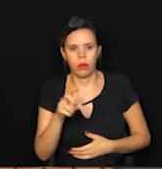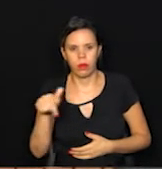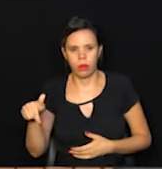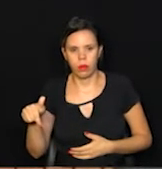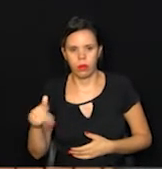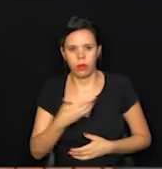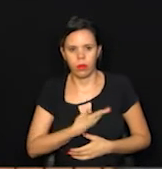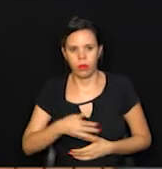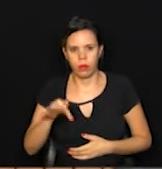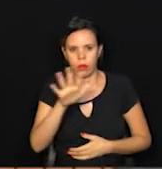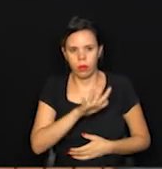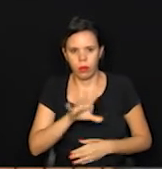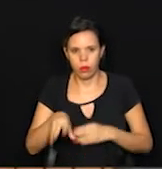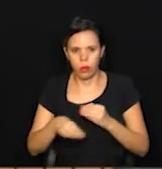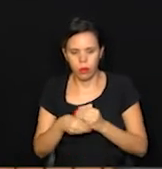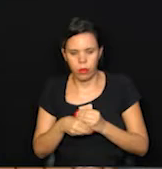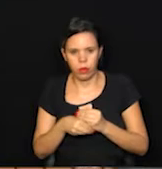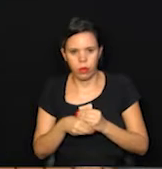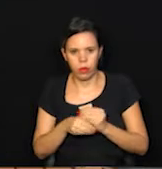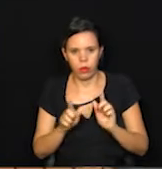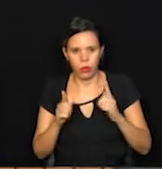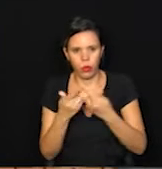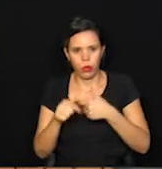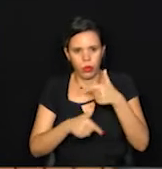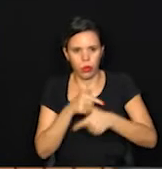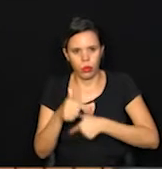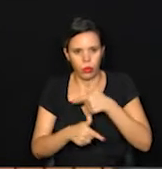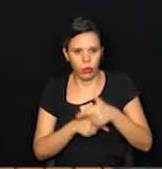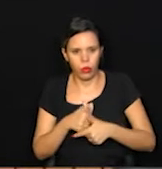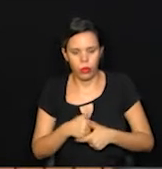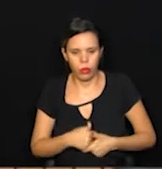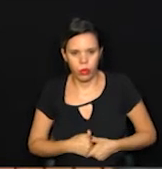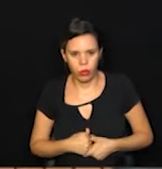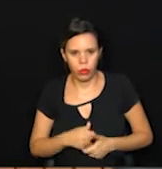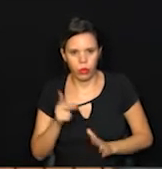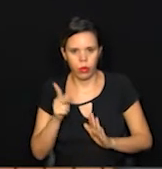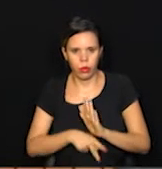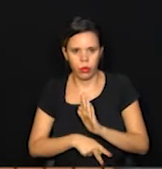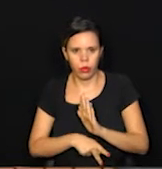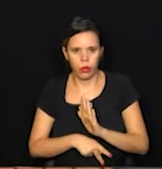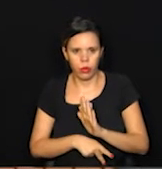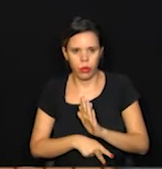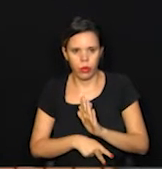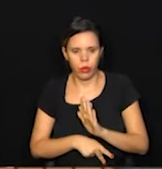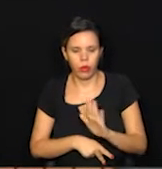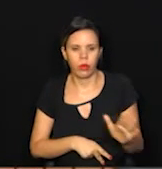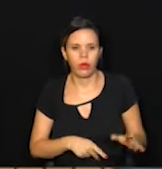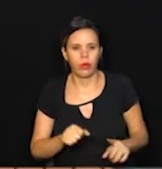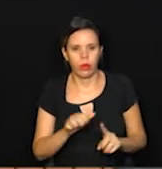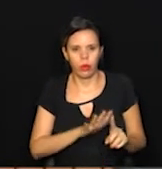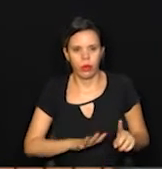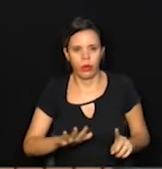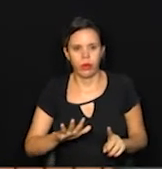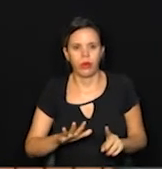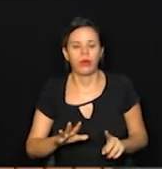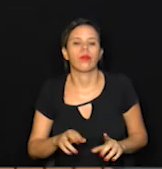457 do Governo Federal, que instituiu um grupo de trabalho revisor do plano sem a sociedade civil. É